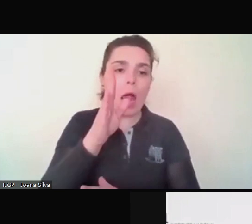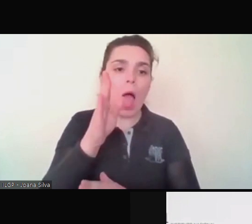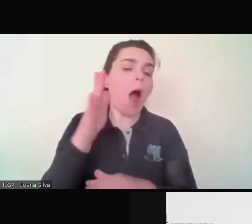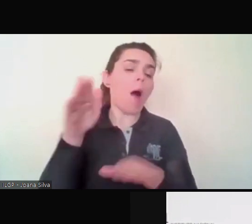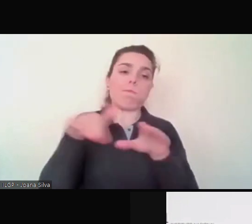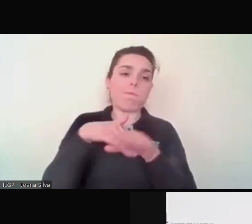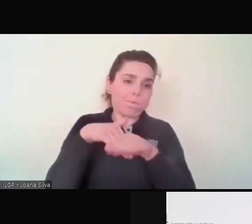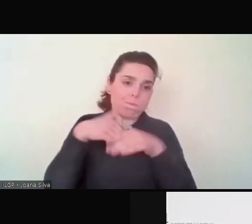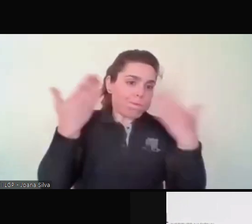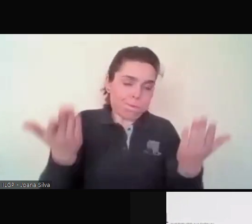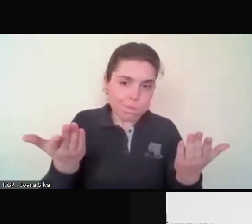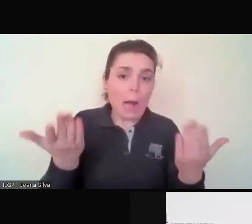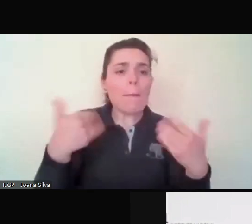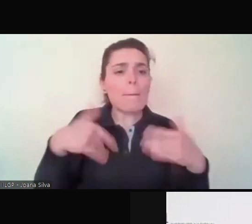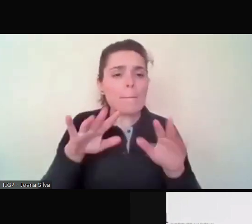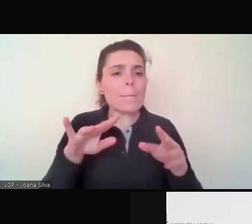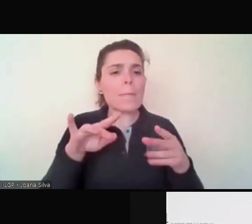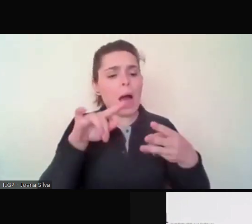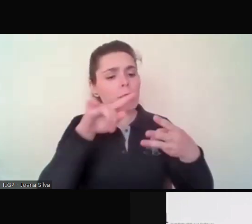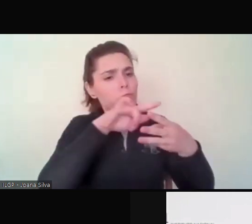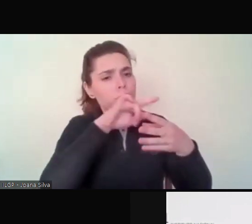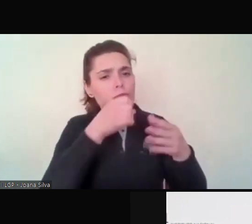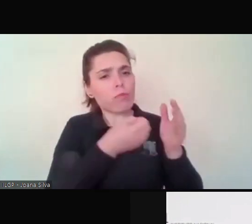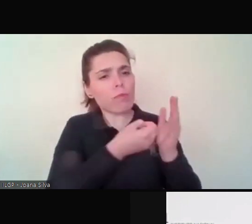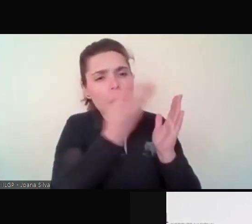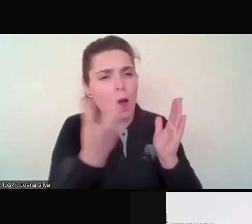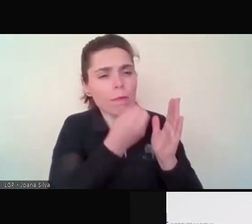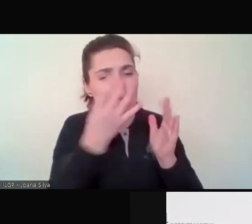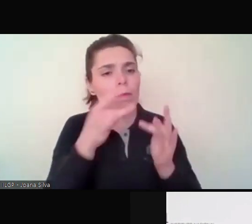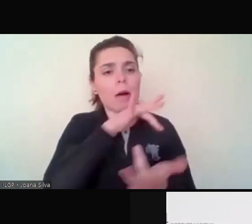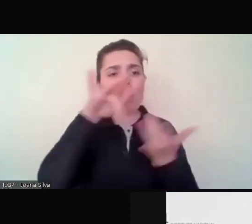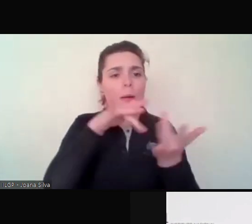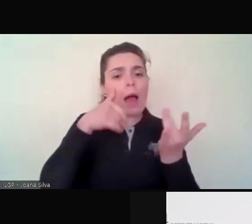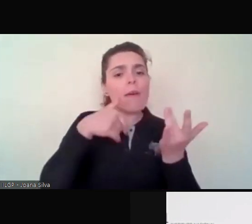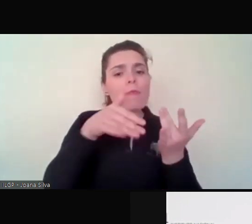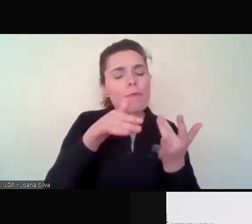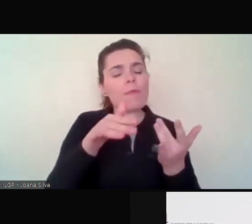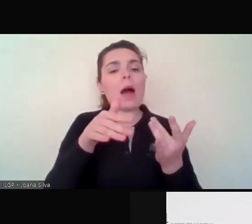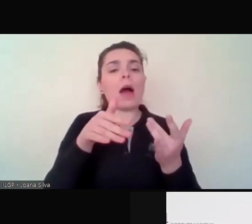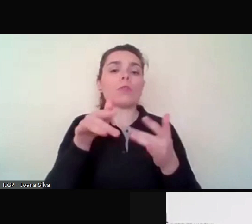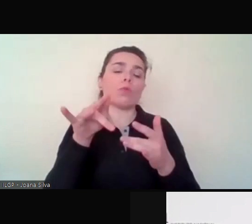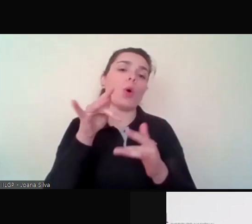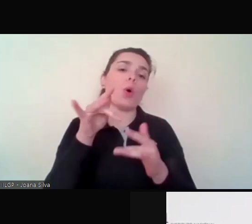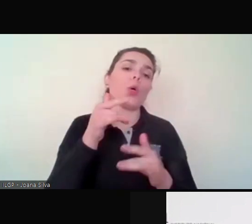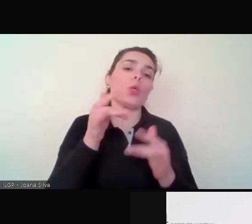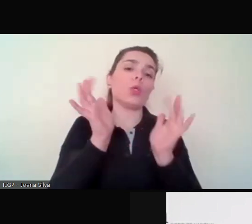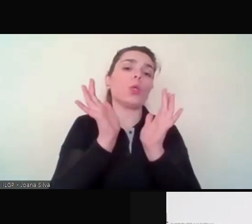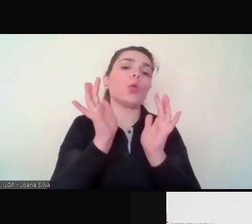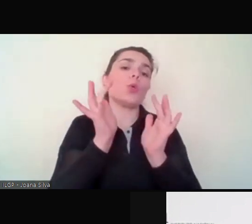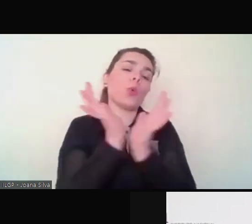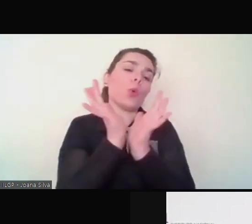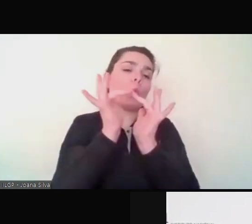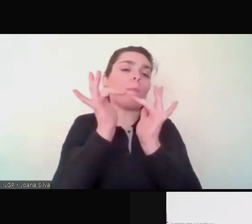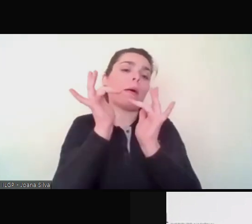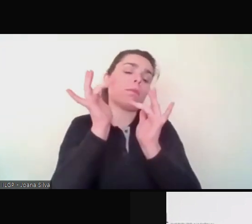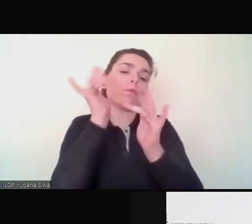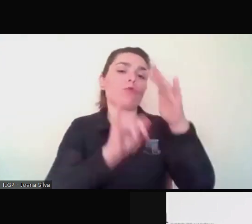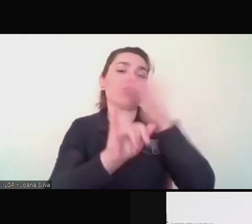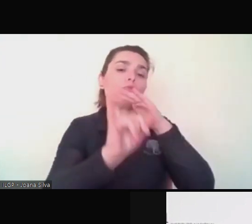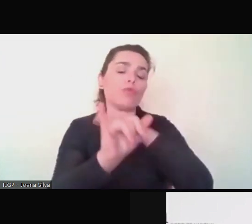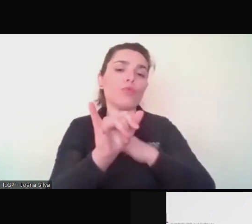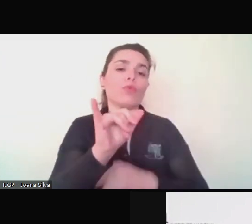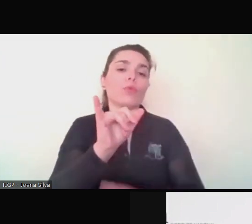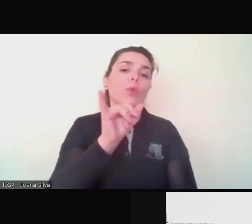que ambos os webinars estarão disponíveis brevemente no canal do YouTube do INA, pelo que fica